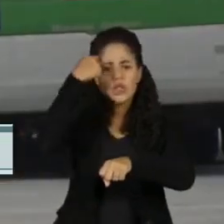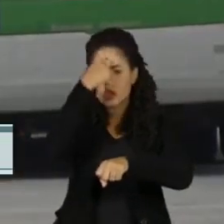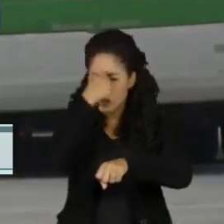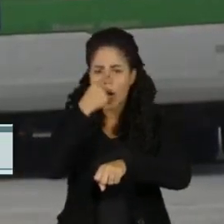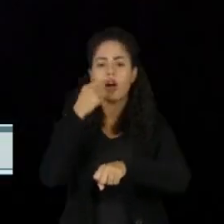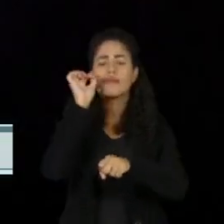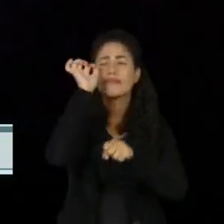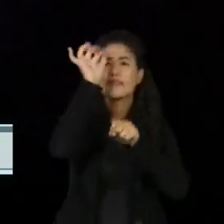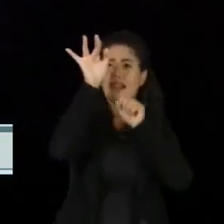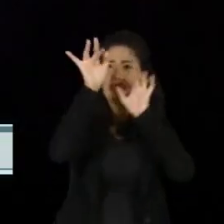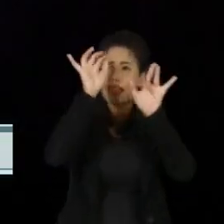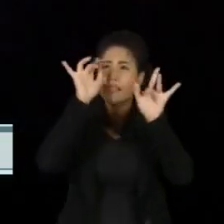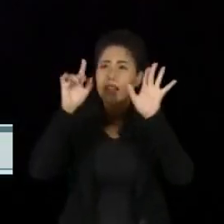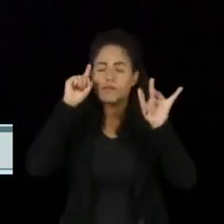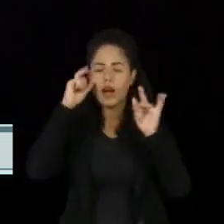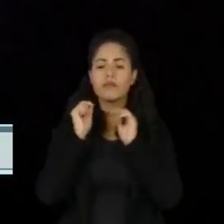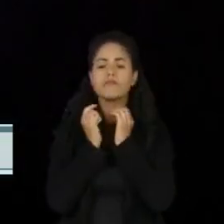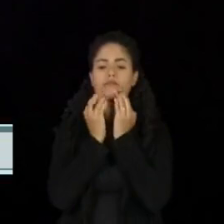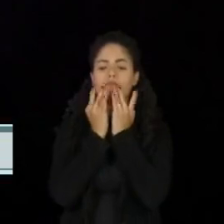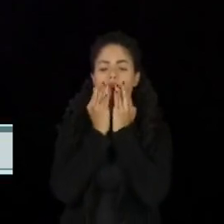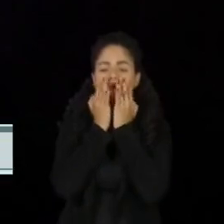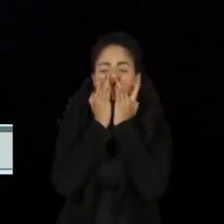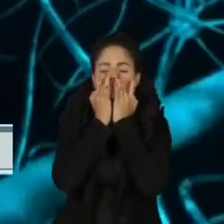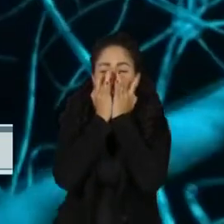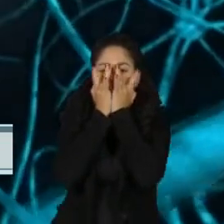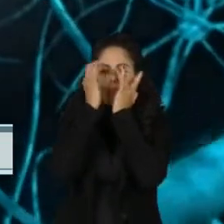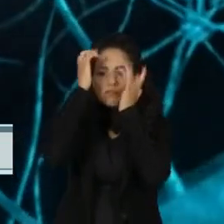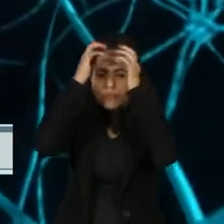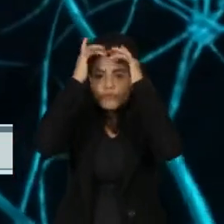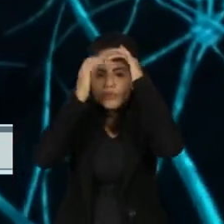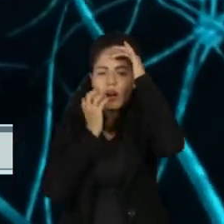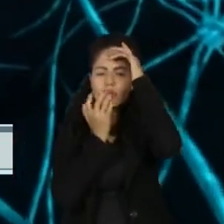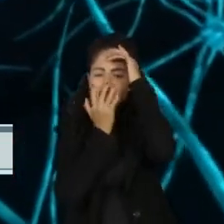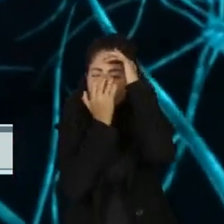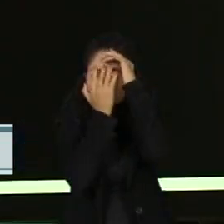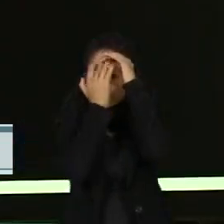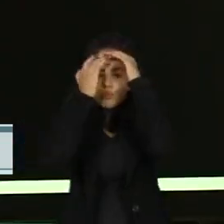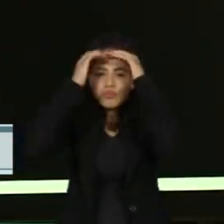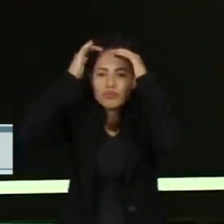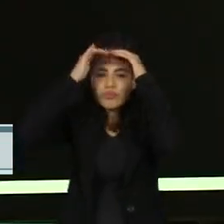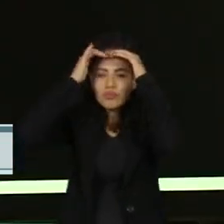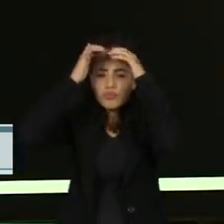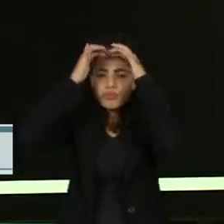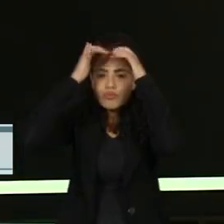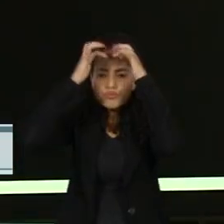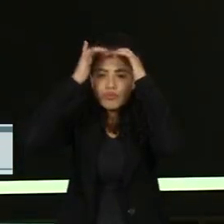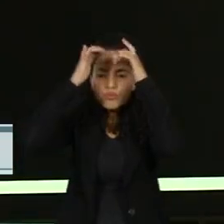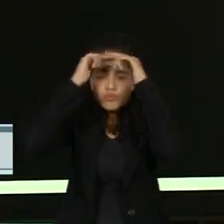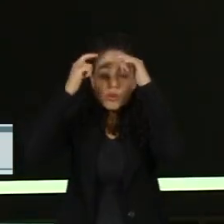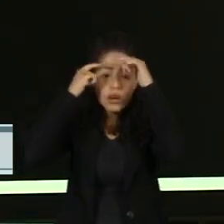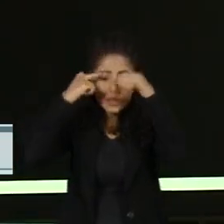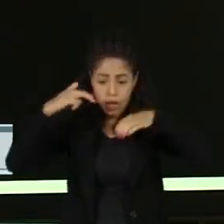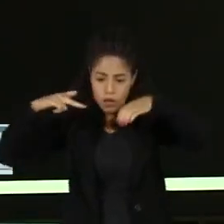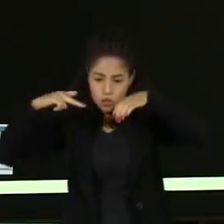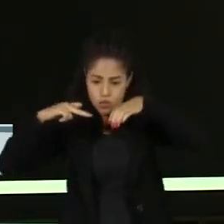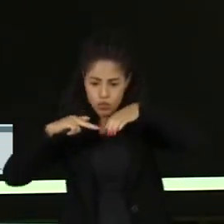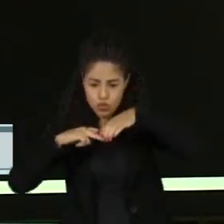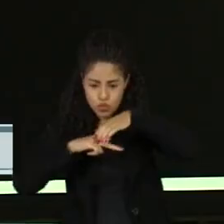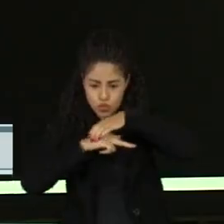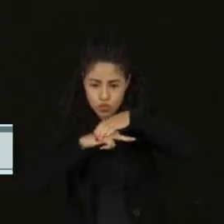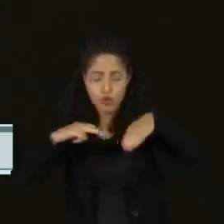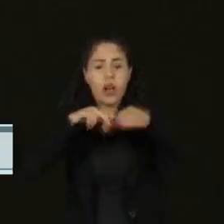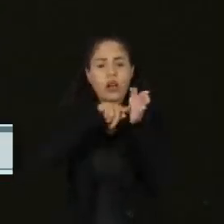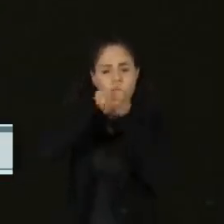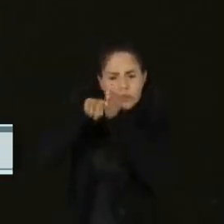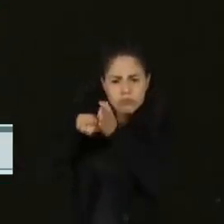diesel afeta áreas do cérebro ligadas à memória e ao pensamento. Por meio de exame de ressonância magnética, os